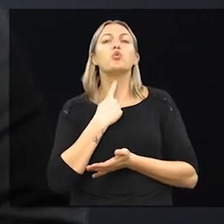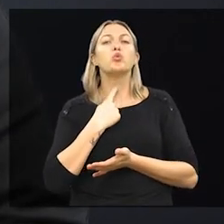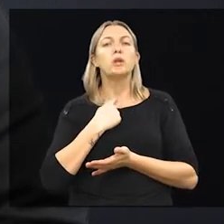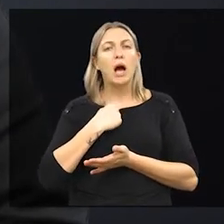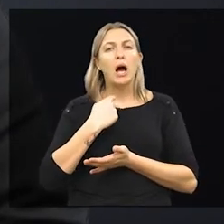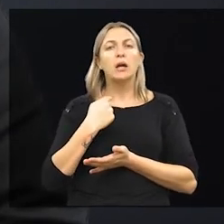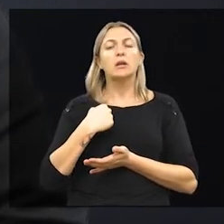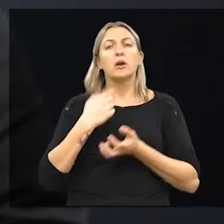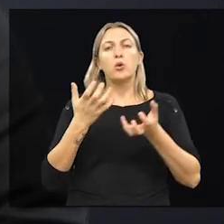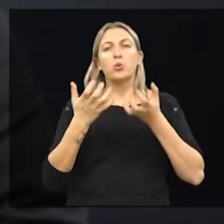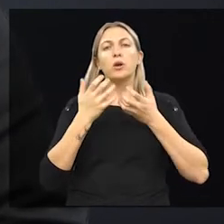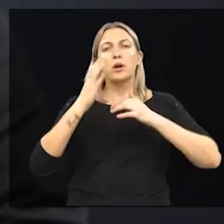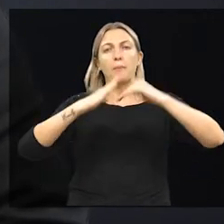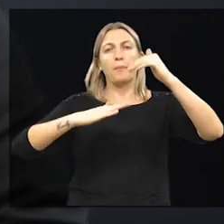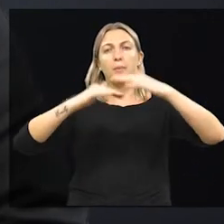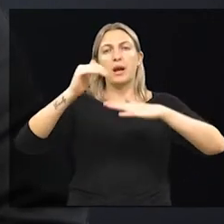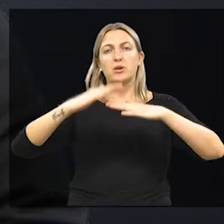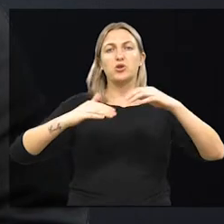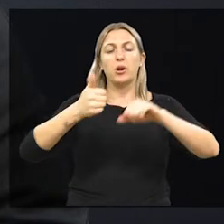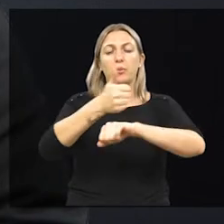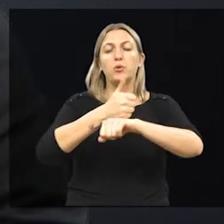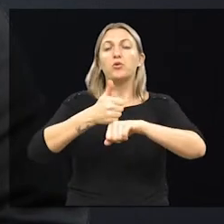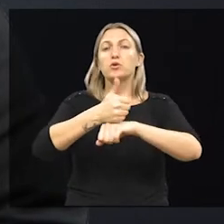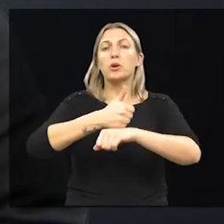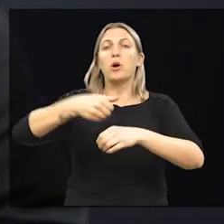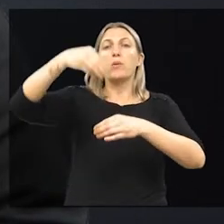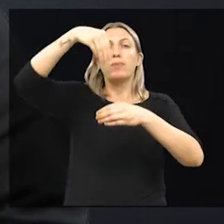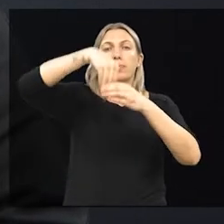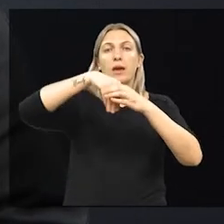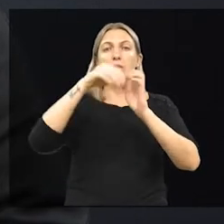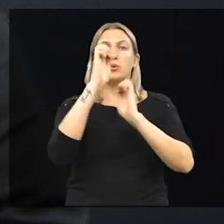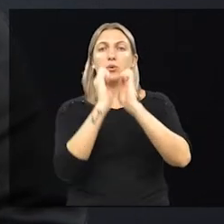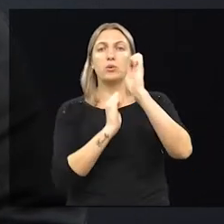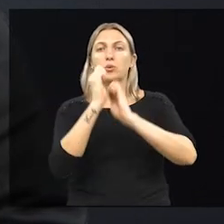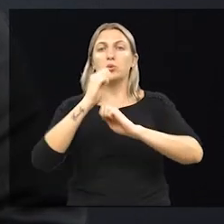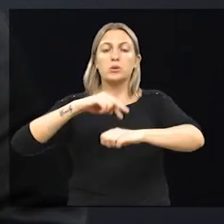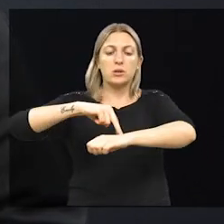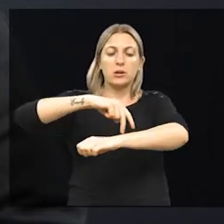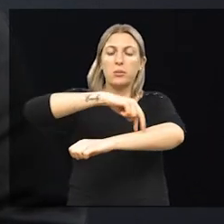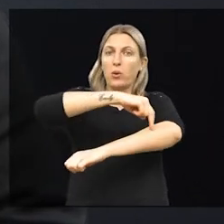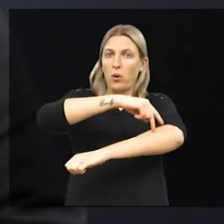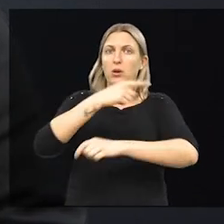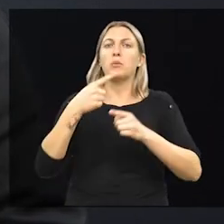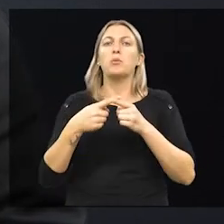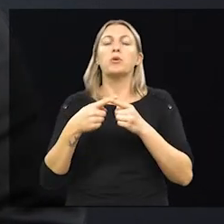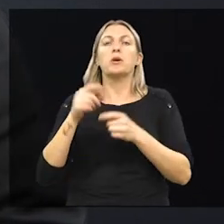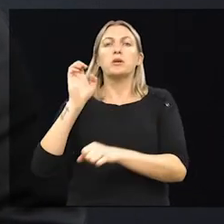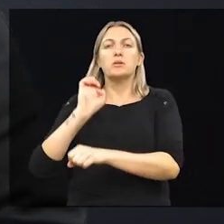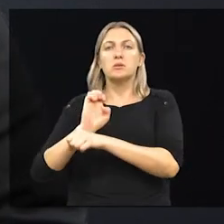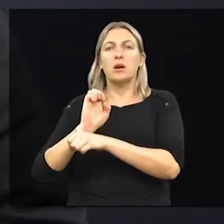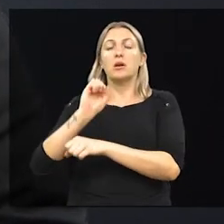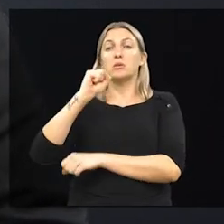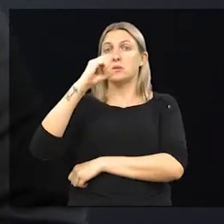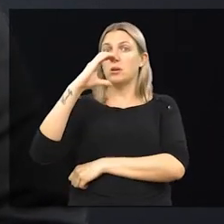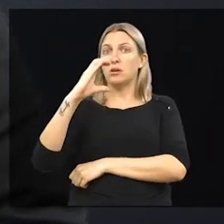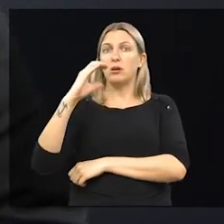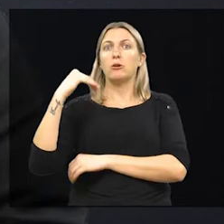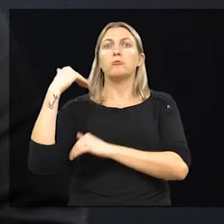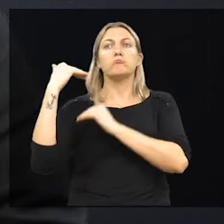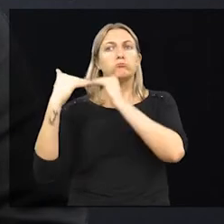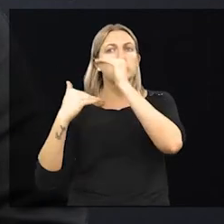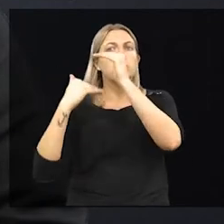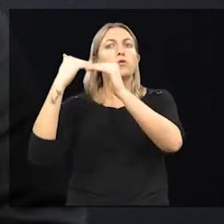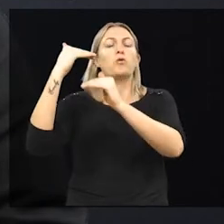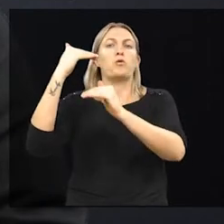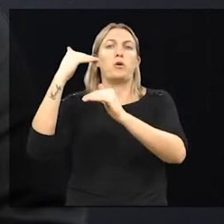na verdade o a minha ideia era seguir carreira dentro da indústria da moda mesmo porque no